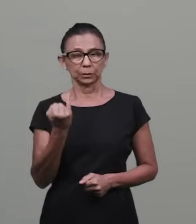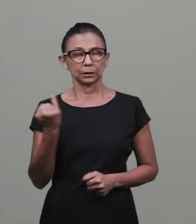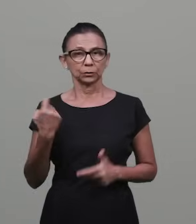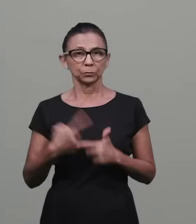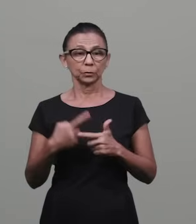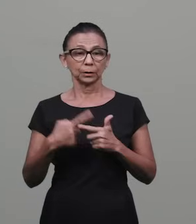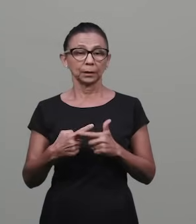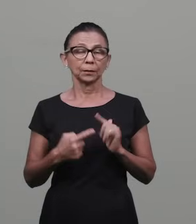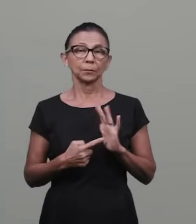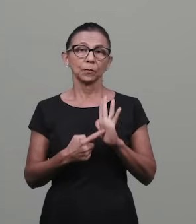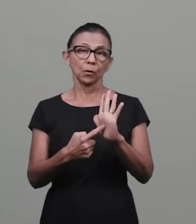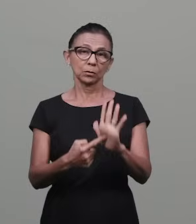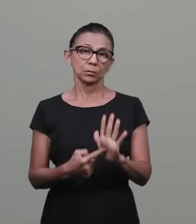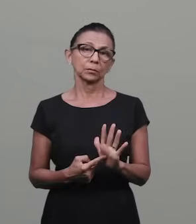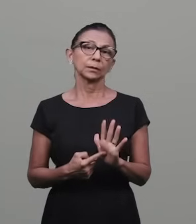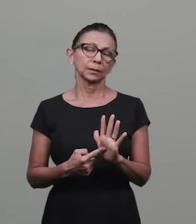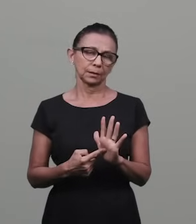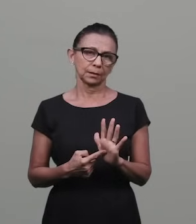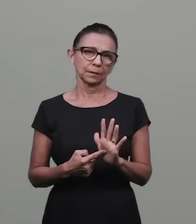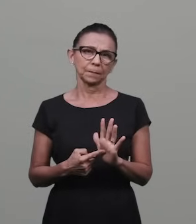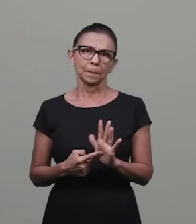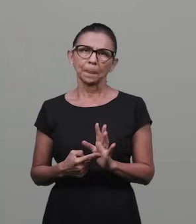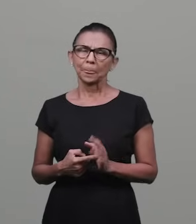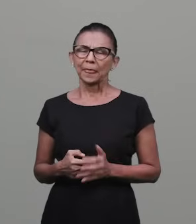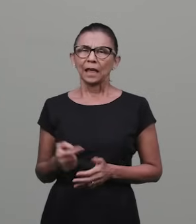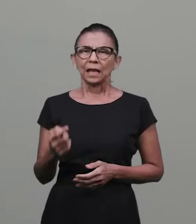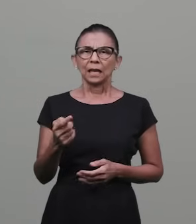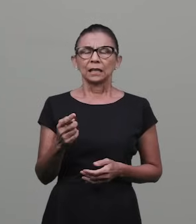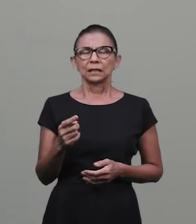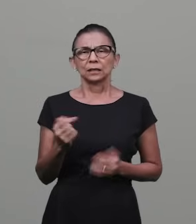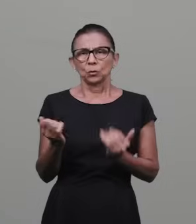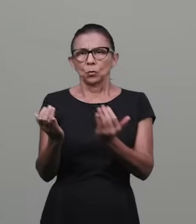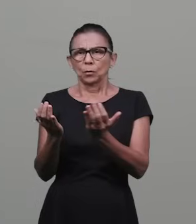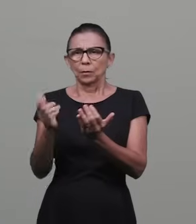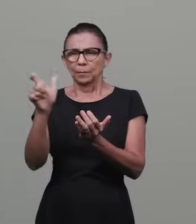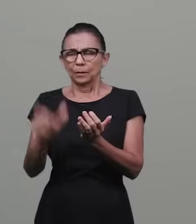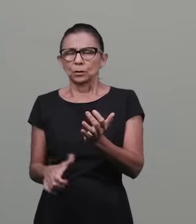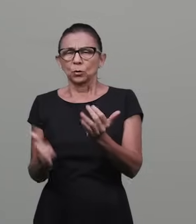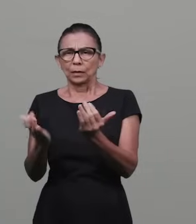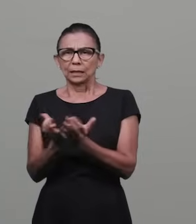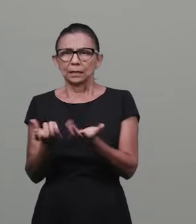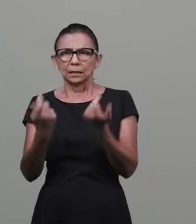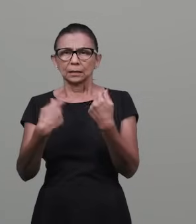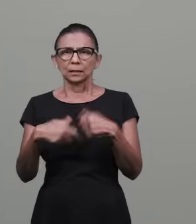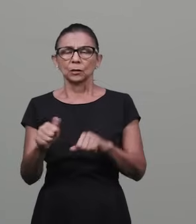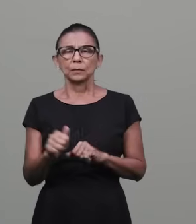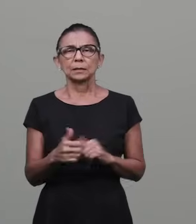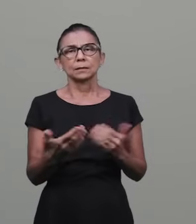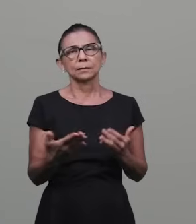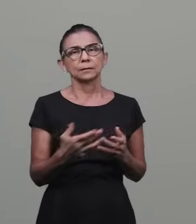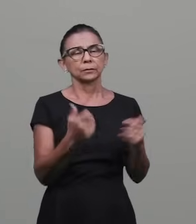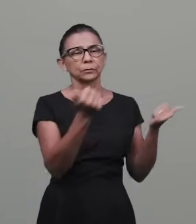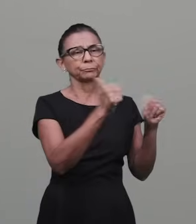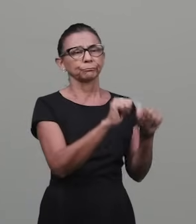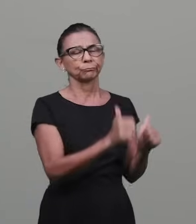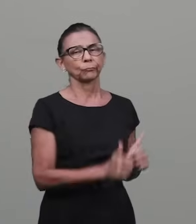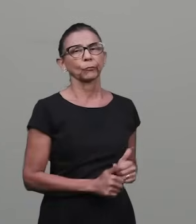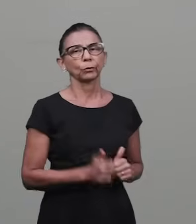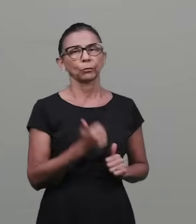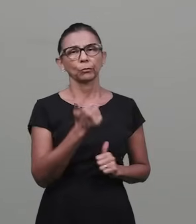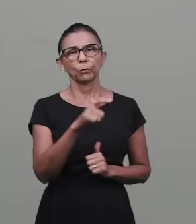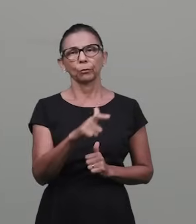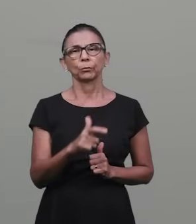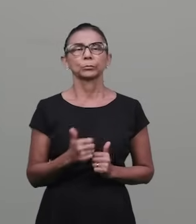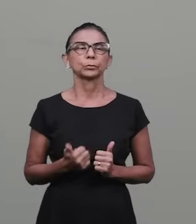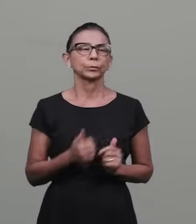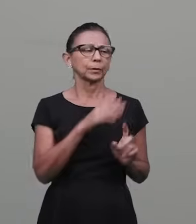o servo de Deus, o crente, não precisa de intermediário para chegar a Deus. Ele tem a condição, como sacerdote, fazia